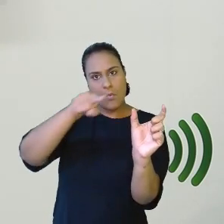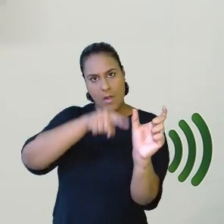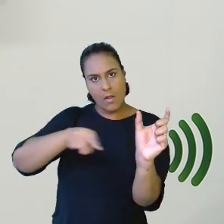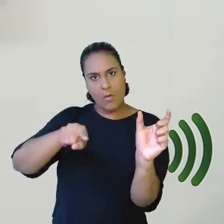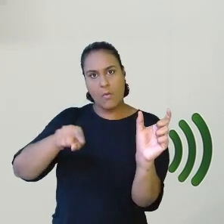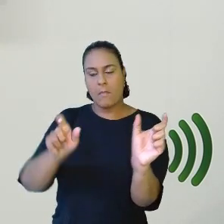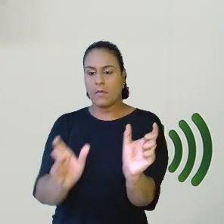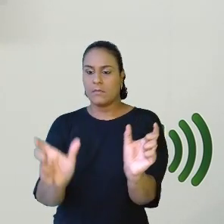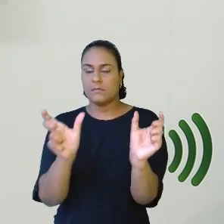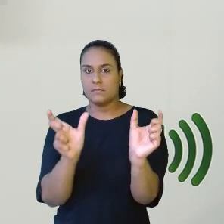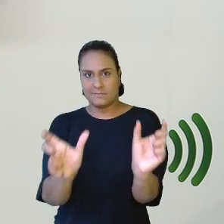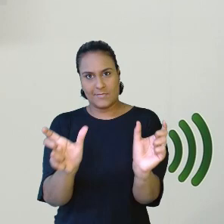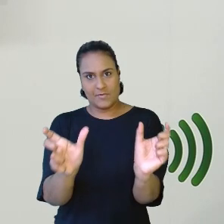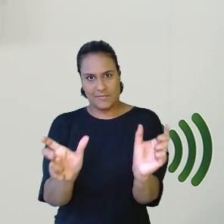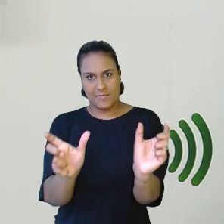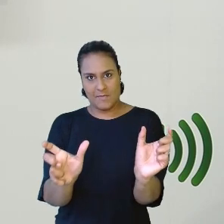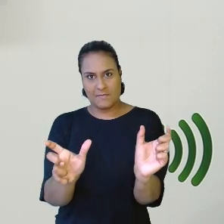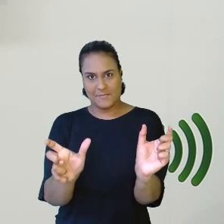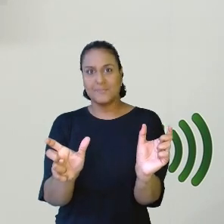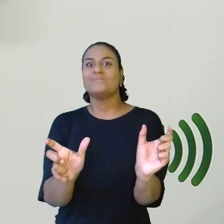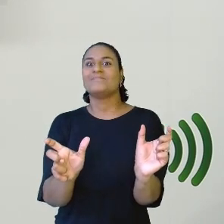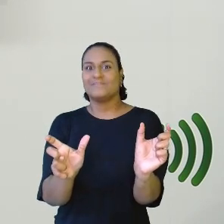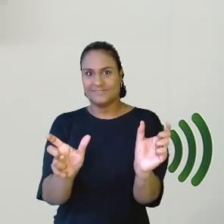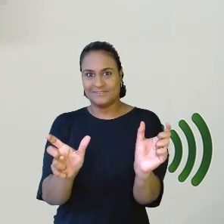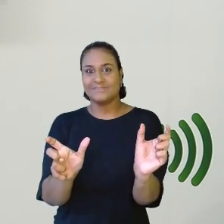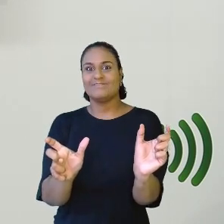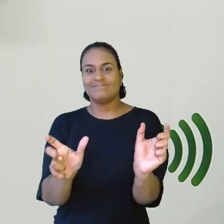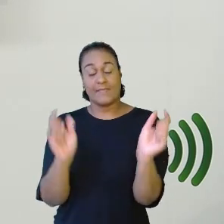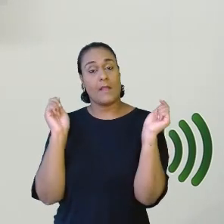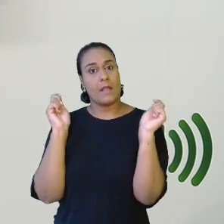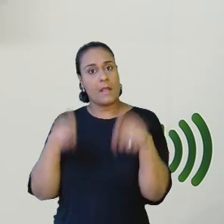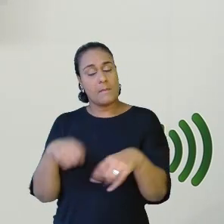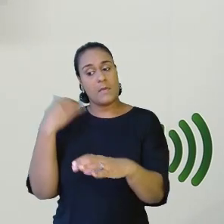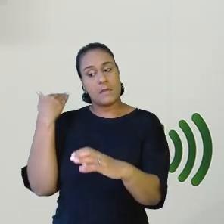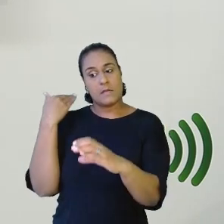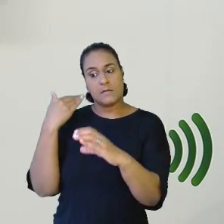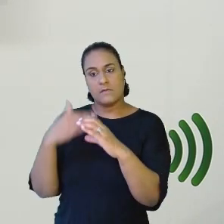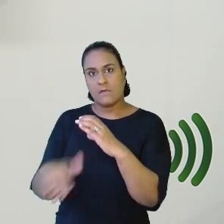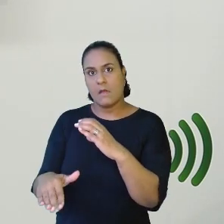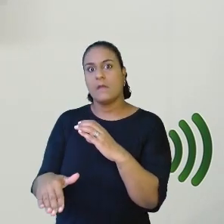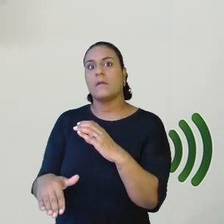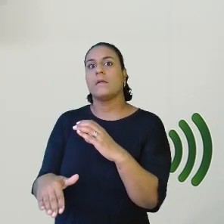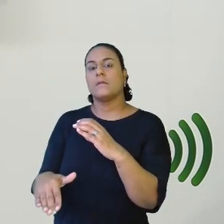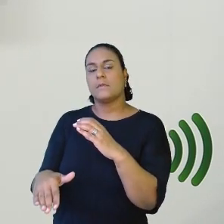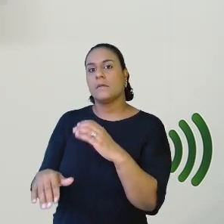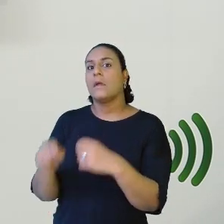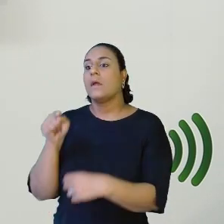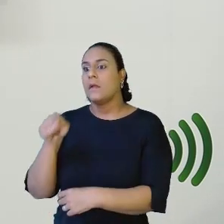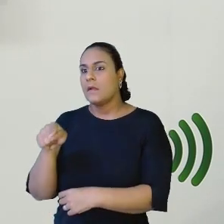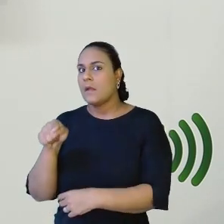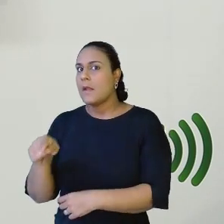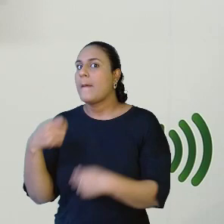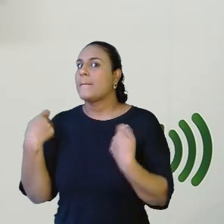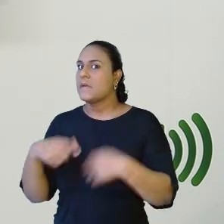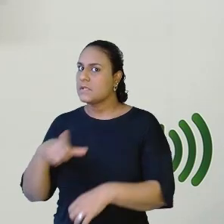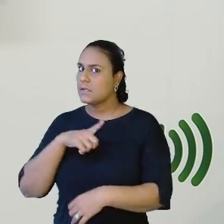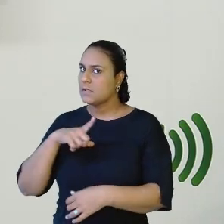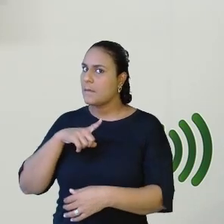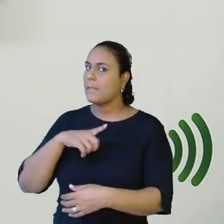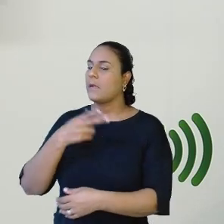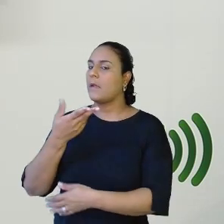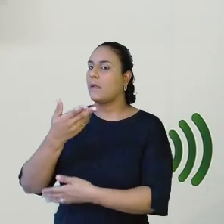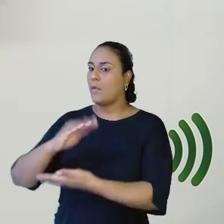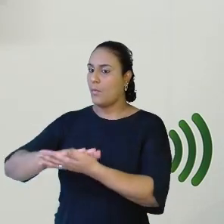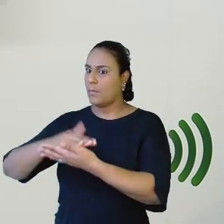esse símbolo e, a partir daí, a gente consegue enviar uma mensagem para uma pessoa que também precisa dispor de um computador,